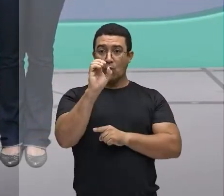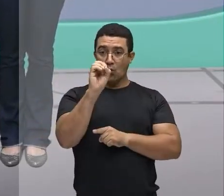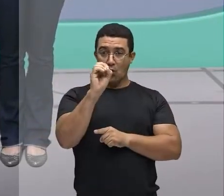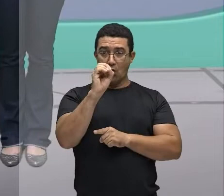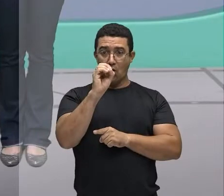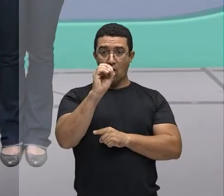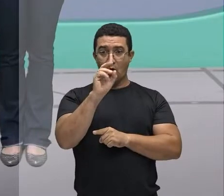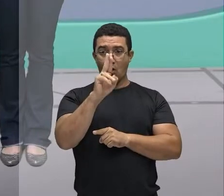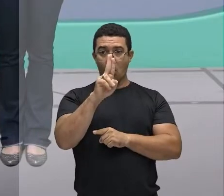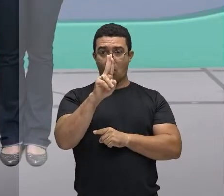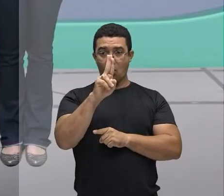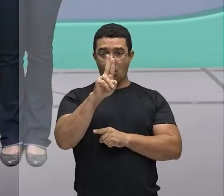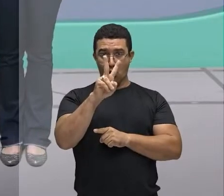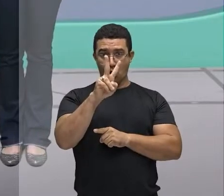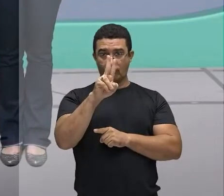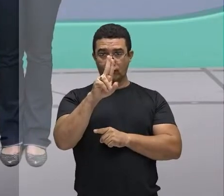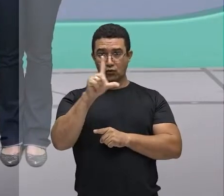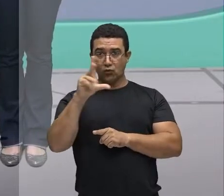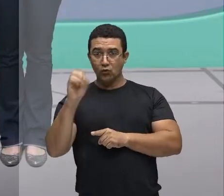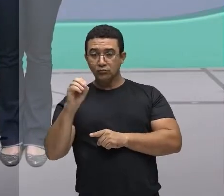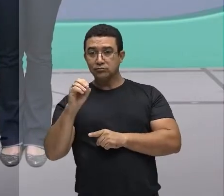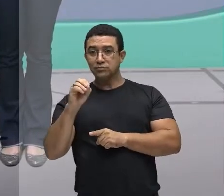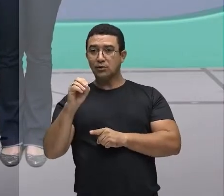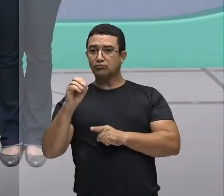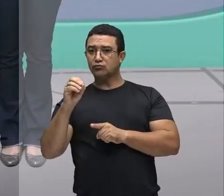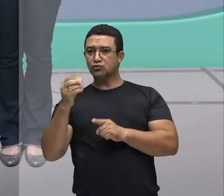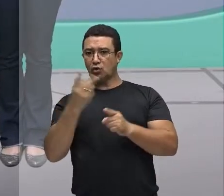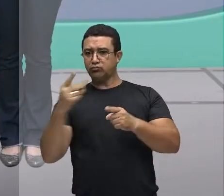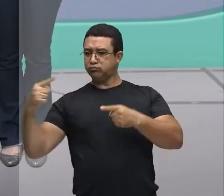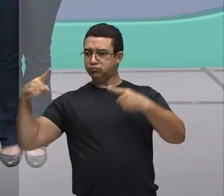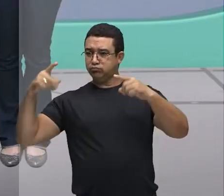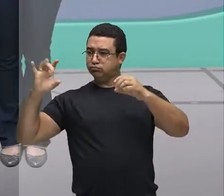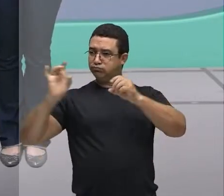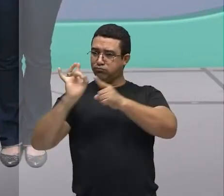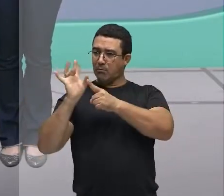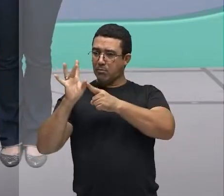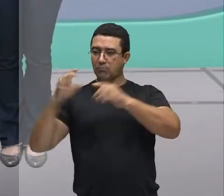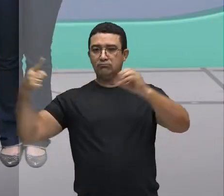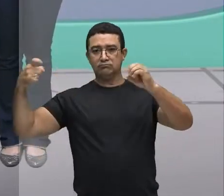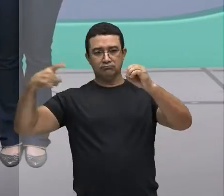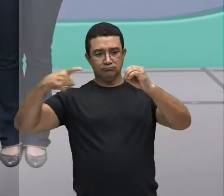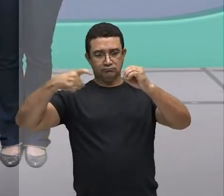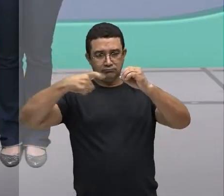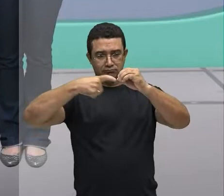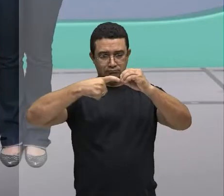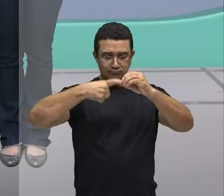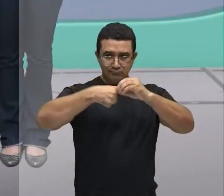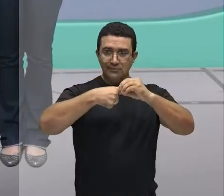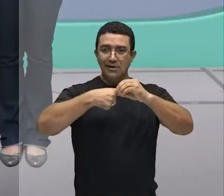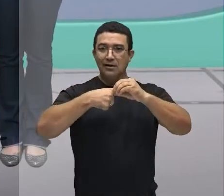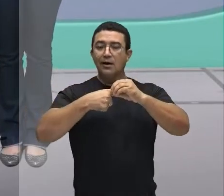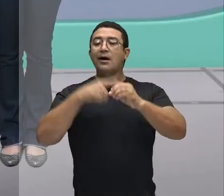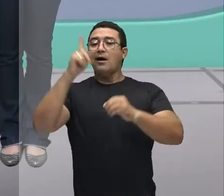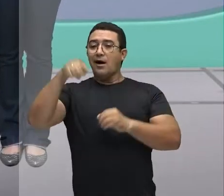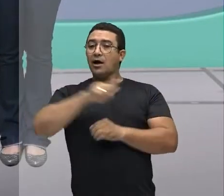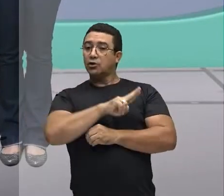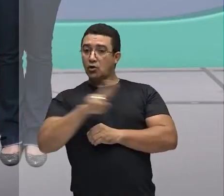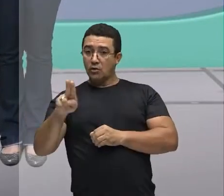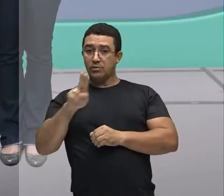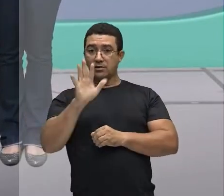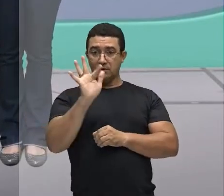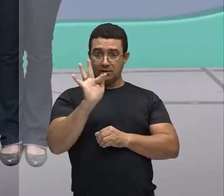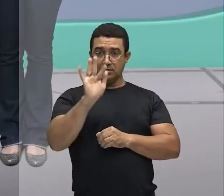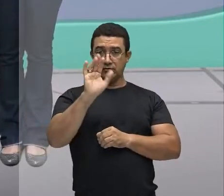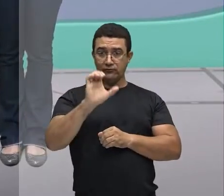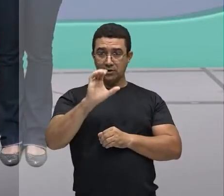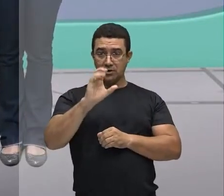Esse encontro do gameta feminino, que é o ovócito secundário, com o gameta masculino, que é o espermatozoide, a gente chama de fecundação.